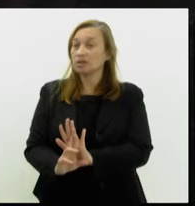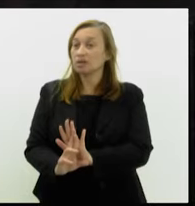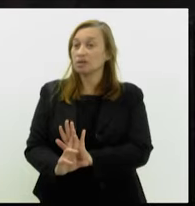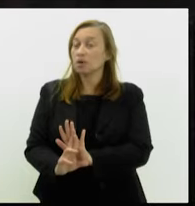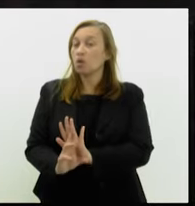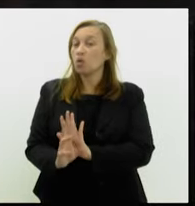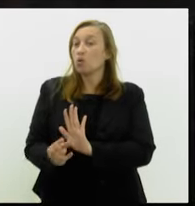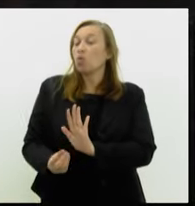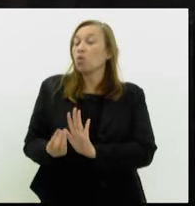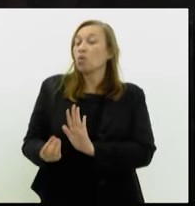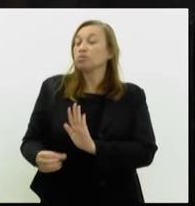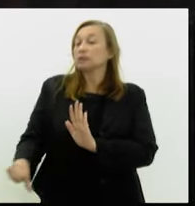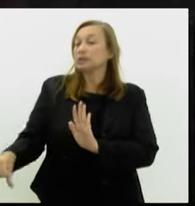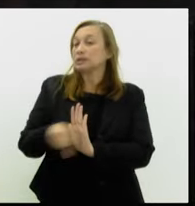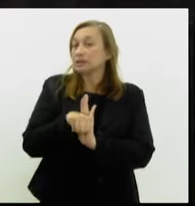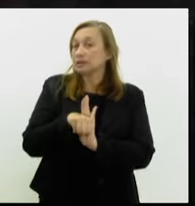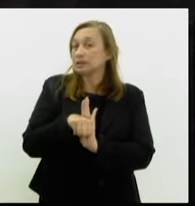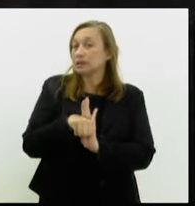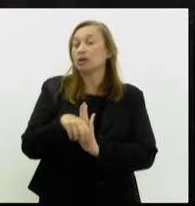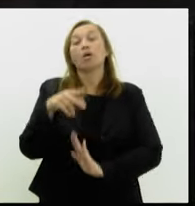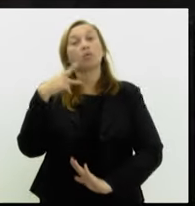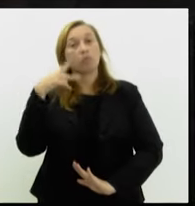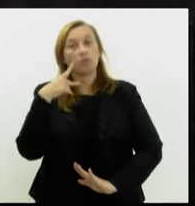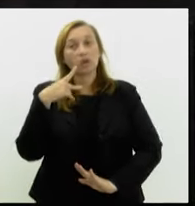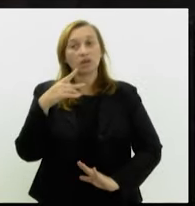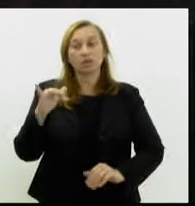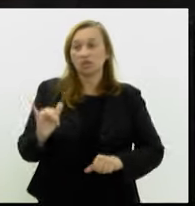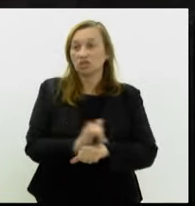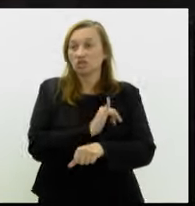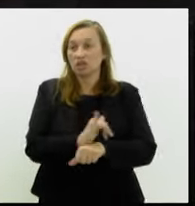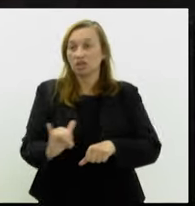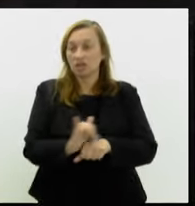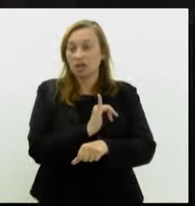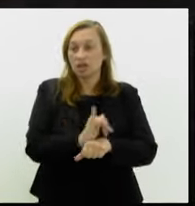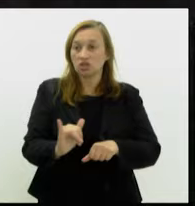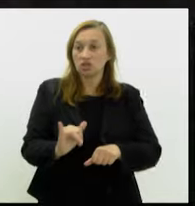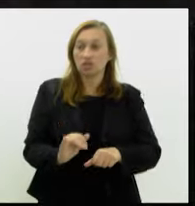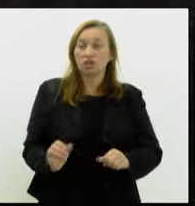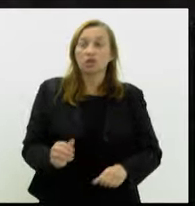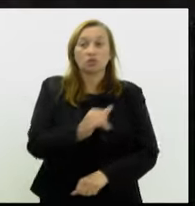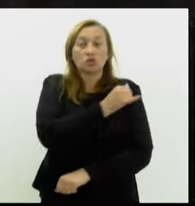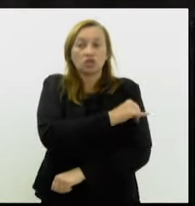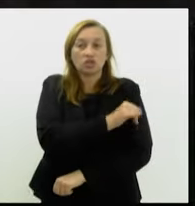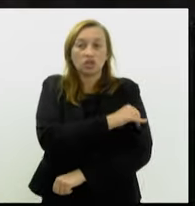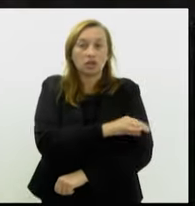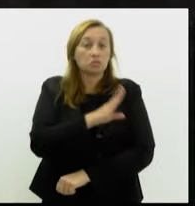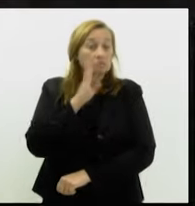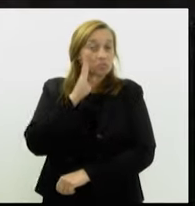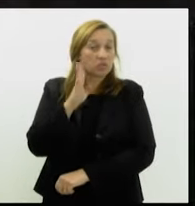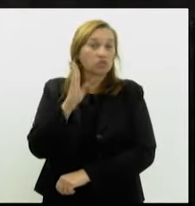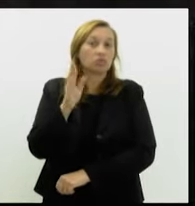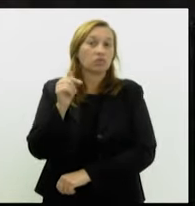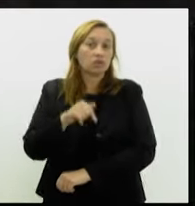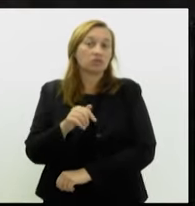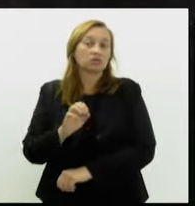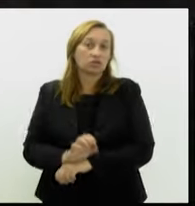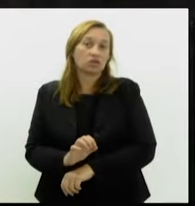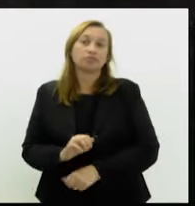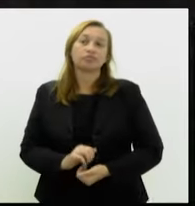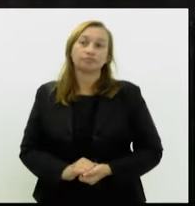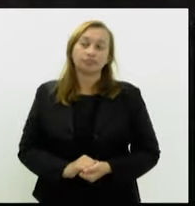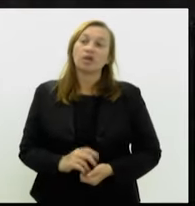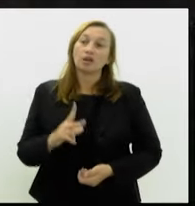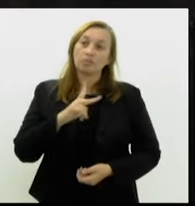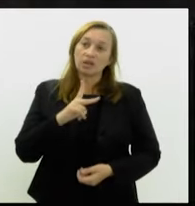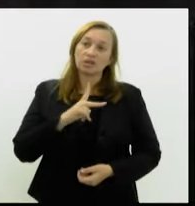como crime e política se articulam não só no Rio de Janeiro, mas especialmente aqui no estado do Rio de Janeiro e